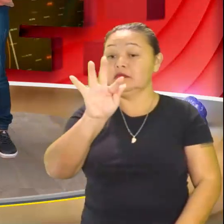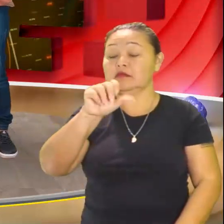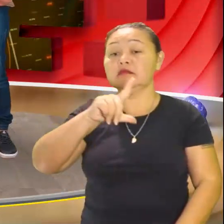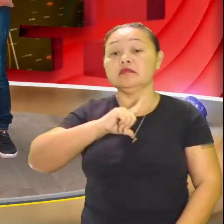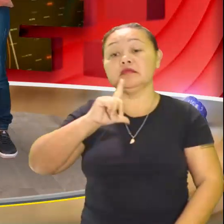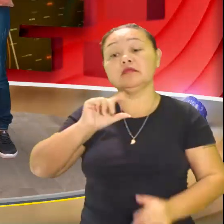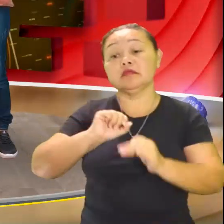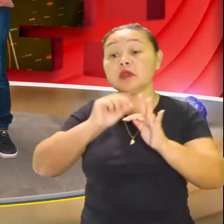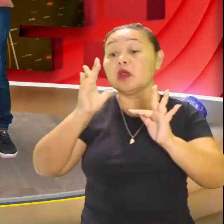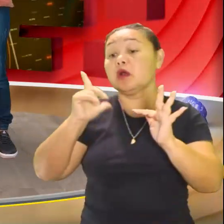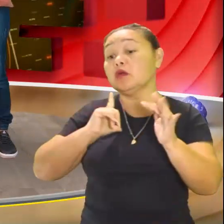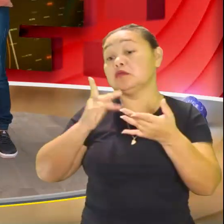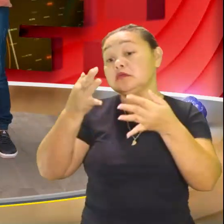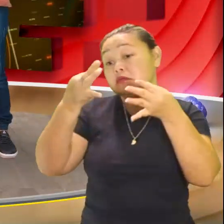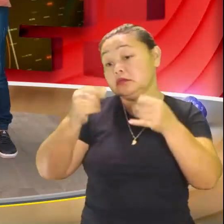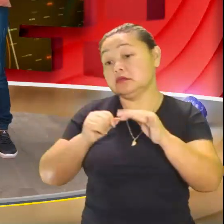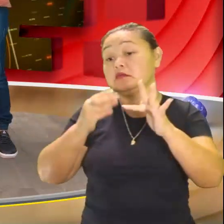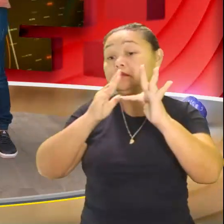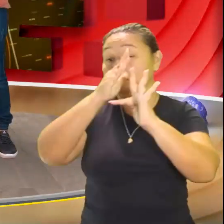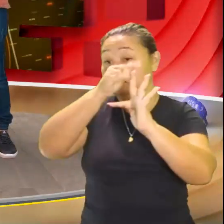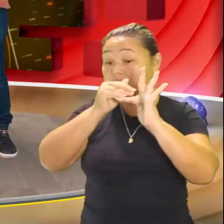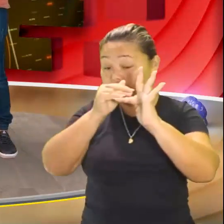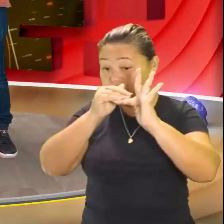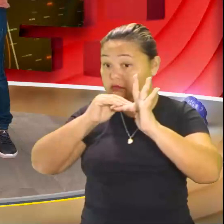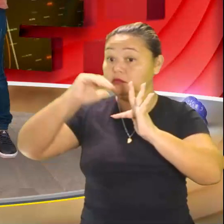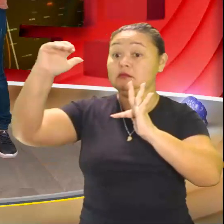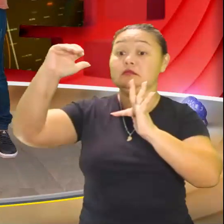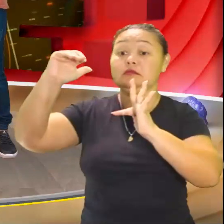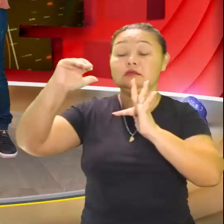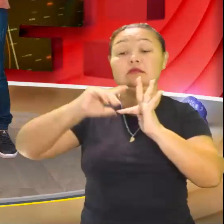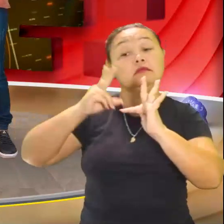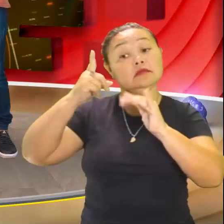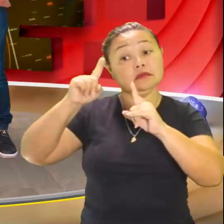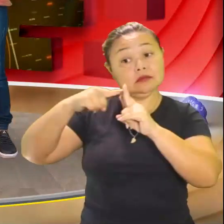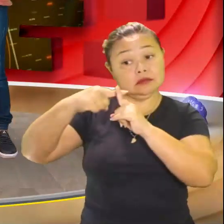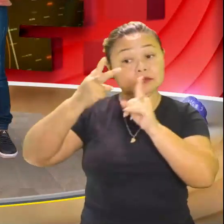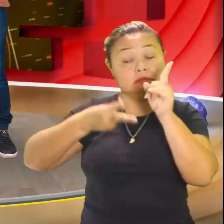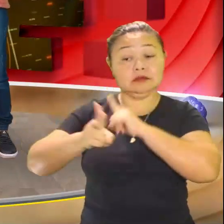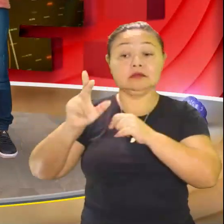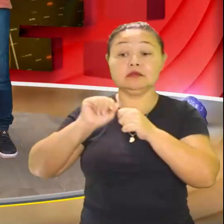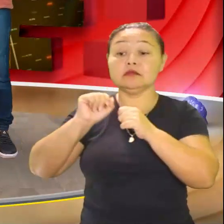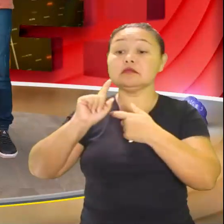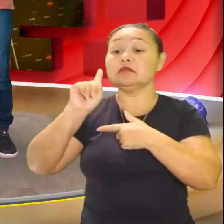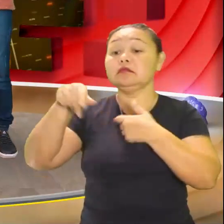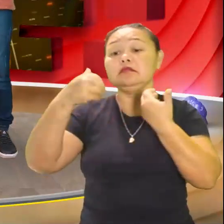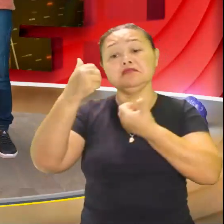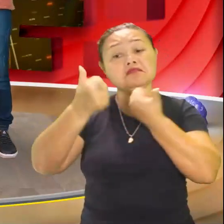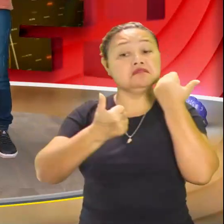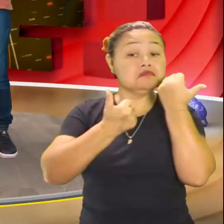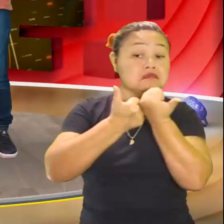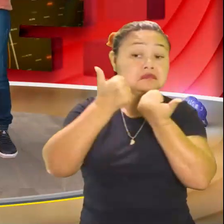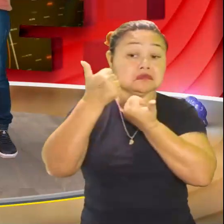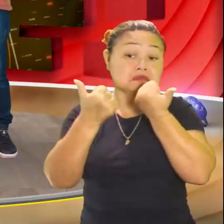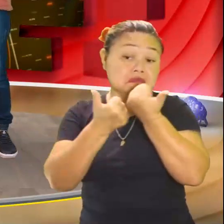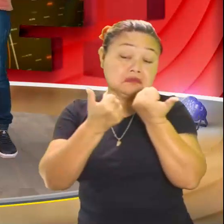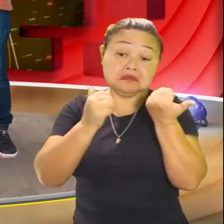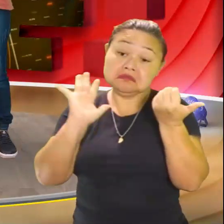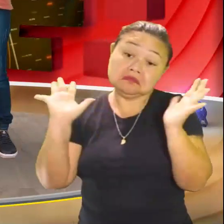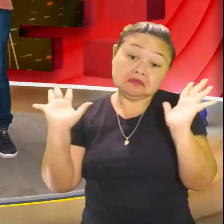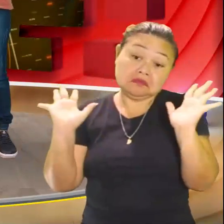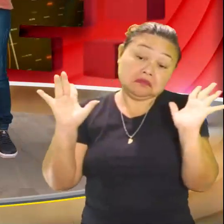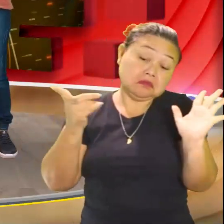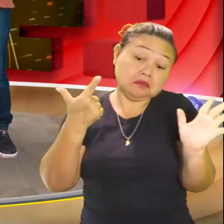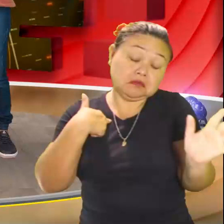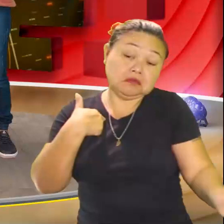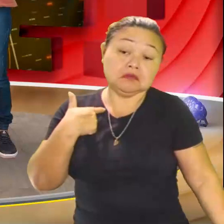parte negativa para cima, positivo sempre. As outras é só substituição. Tem as características, tem os detalhes, mas é substituição,